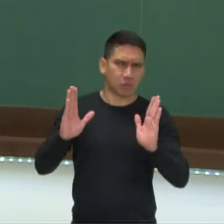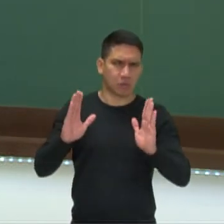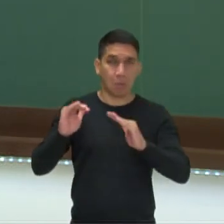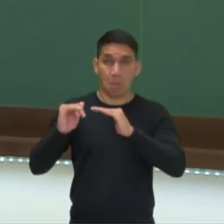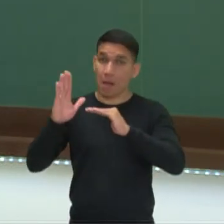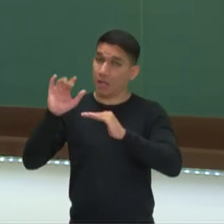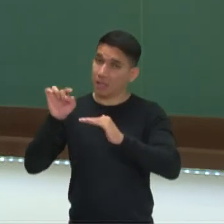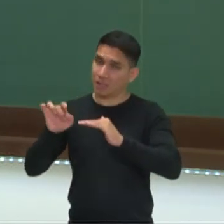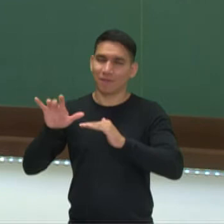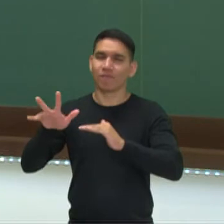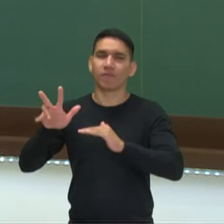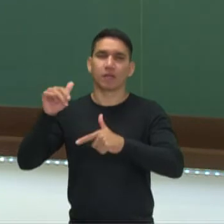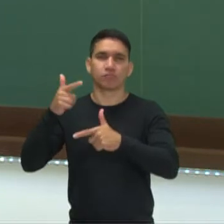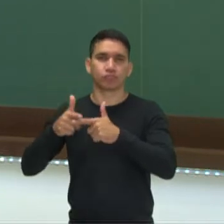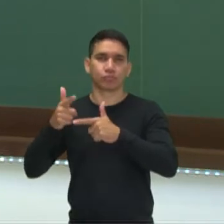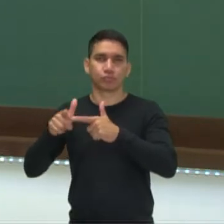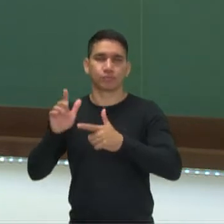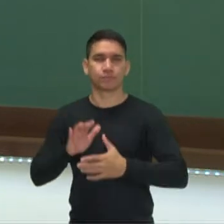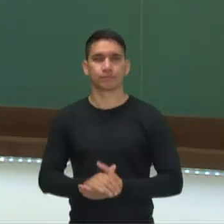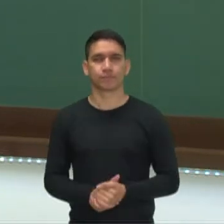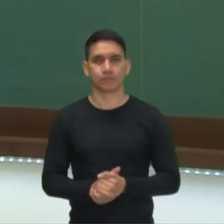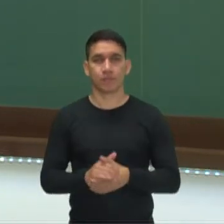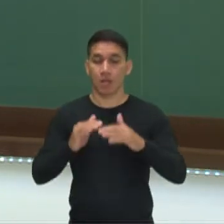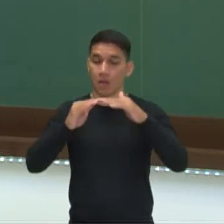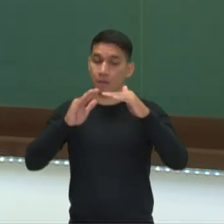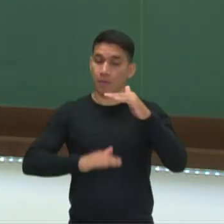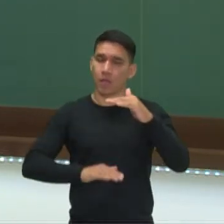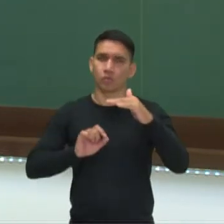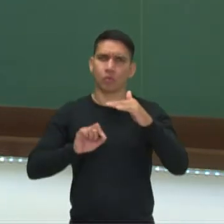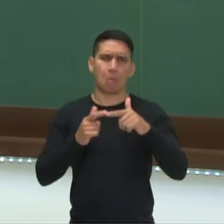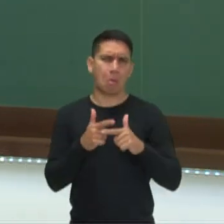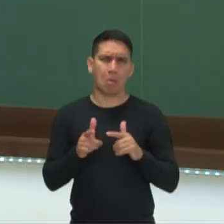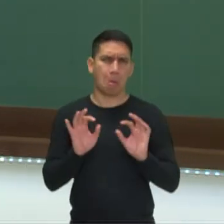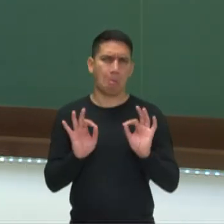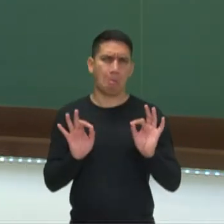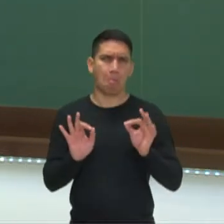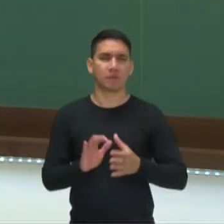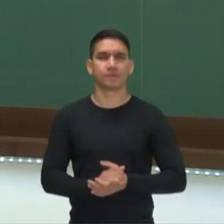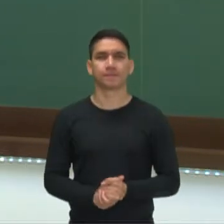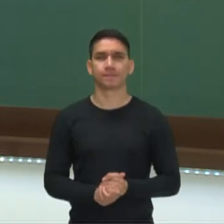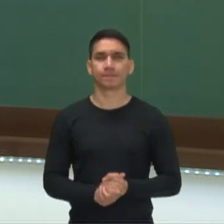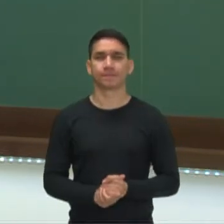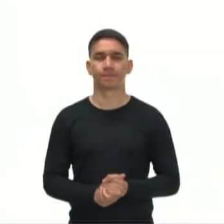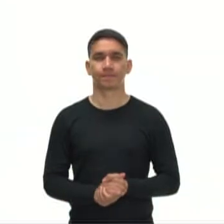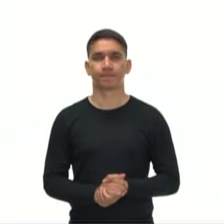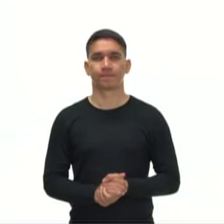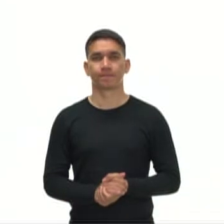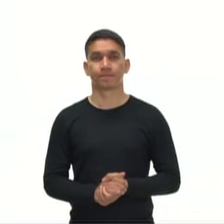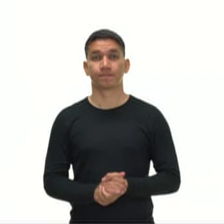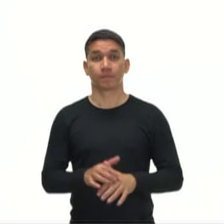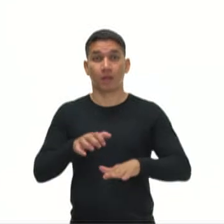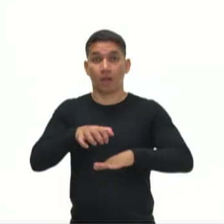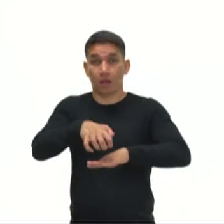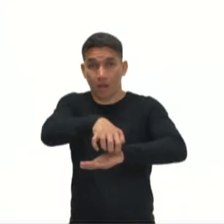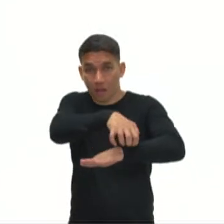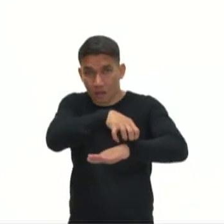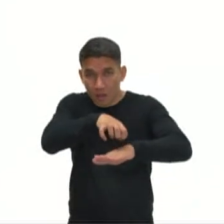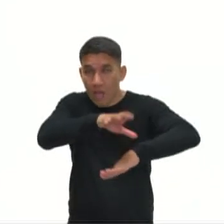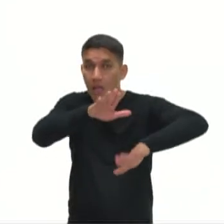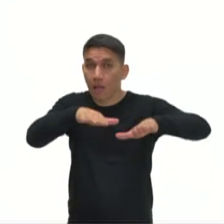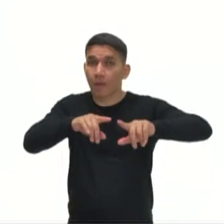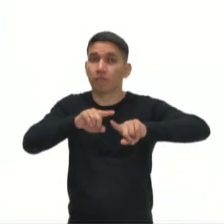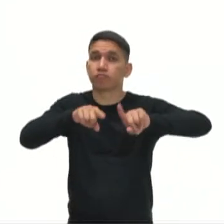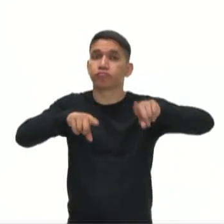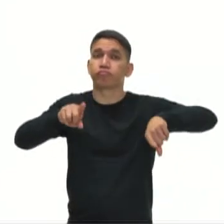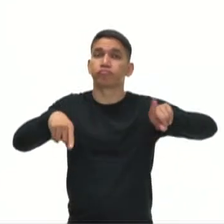começa a ter problema, tá? Abaixo, sem problema nenhum, tá? A resistência elétrica tende a variar com